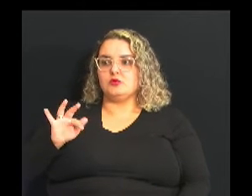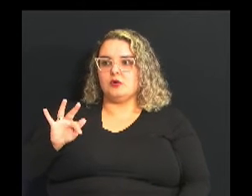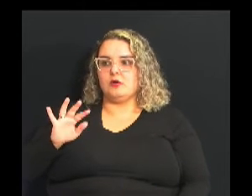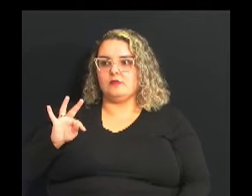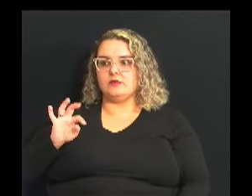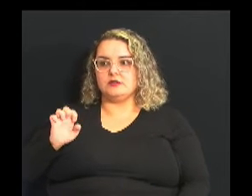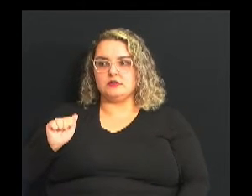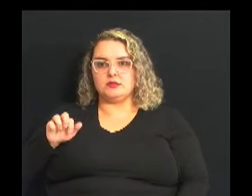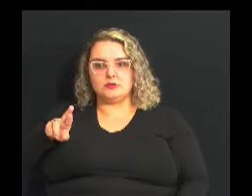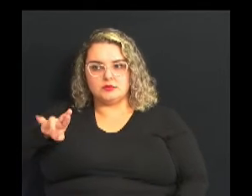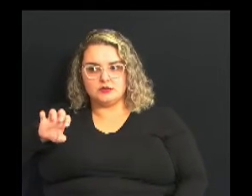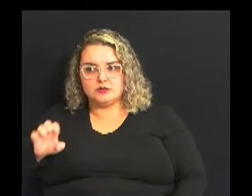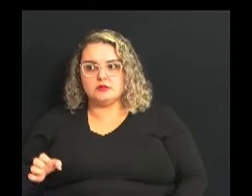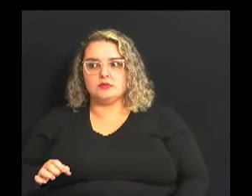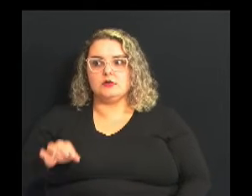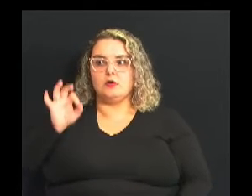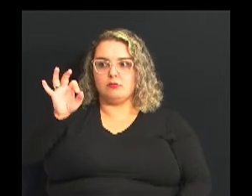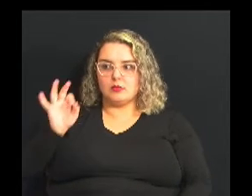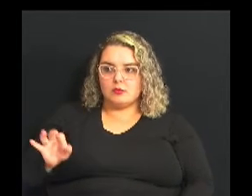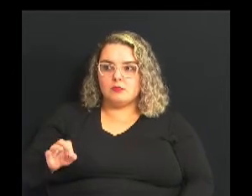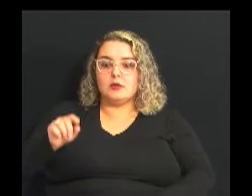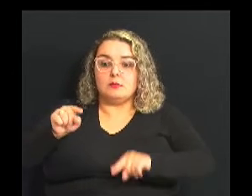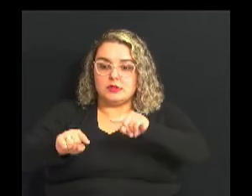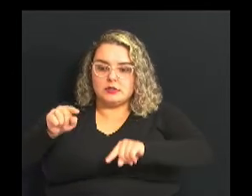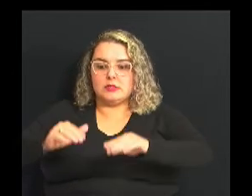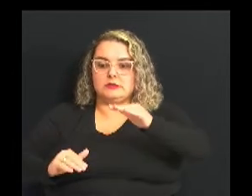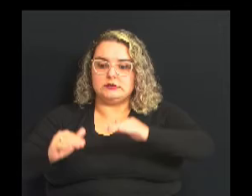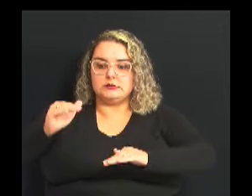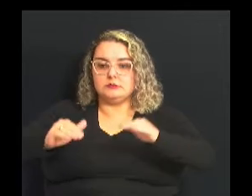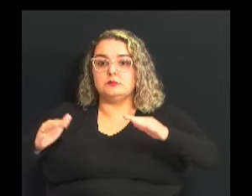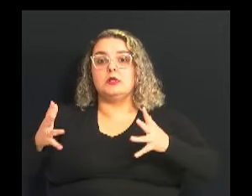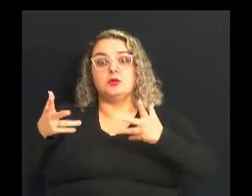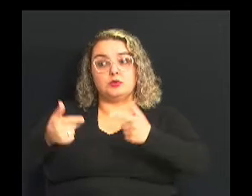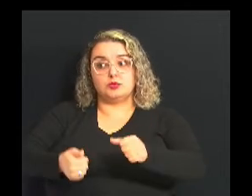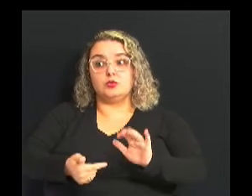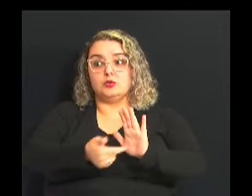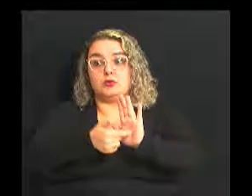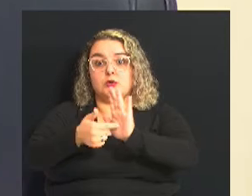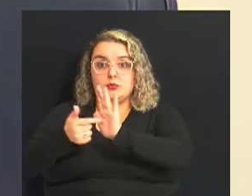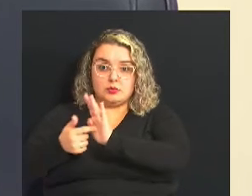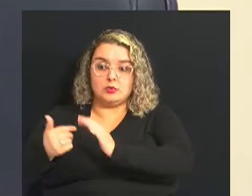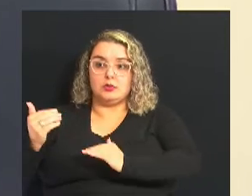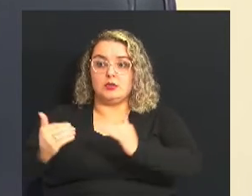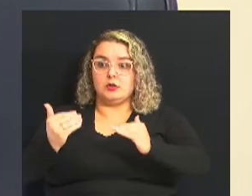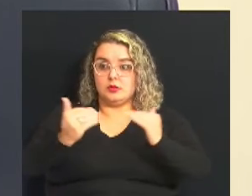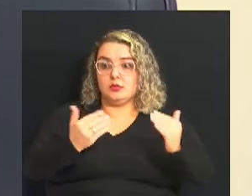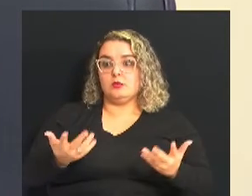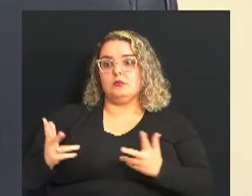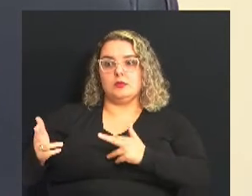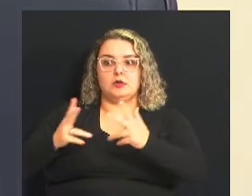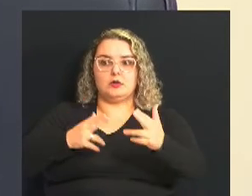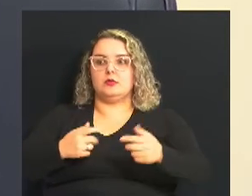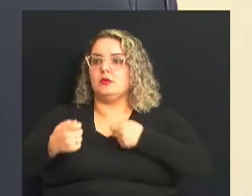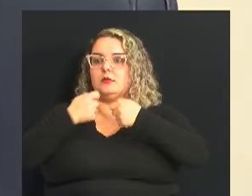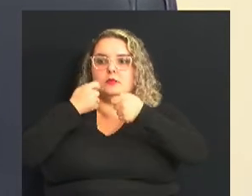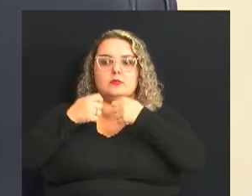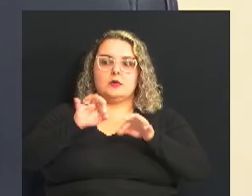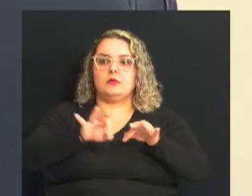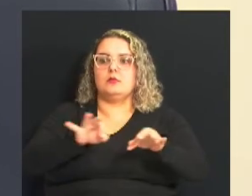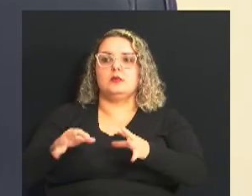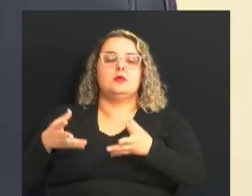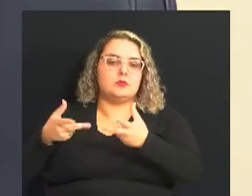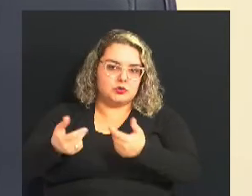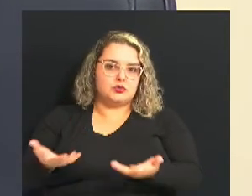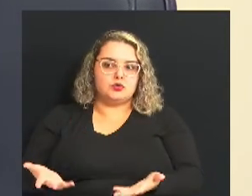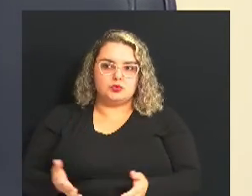de vereador percentualmente, para que a gente sempre equilibre, para todo mundo aparecer mais ou menos o mesmo tanto contando entrevistas, programas e tudo mais,